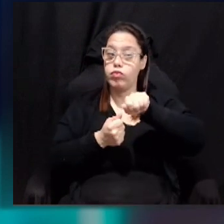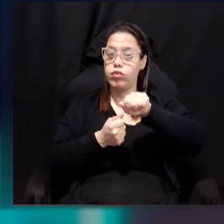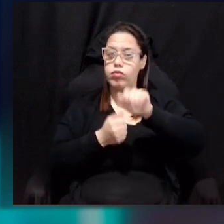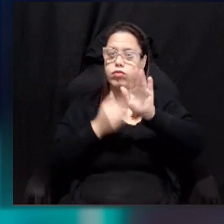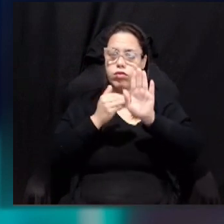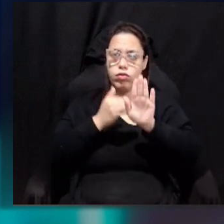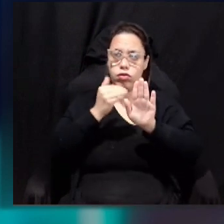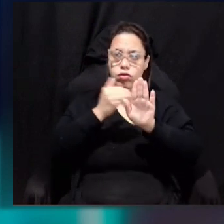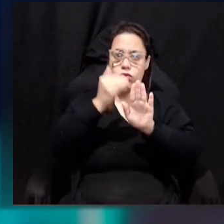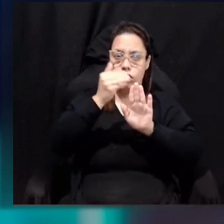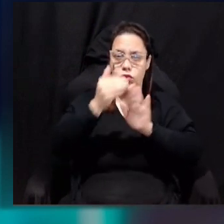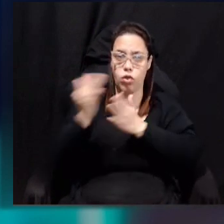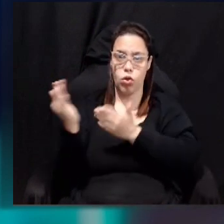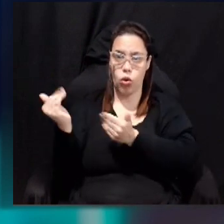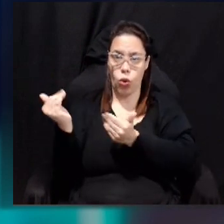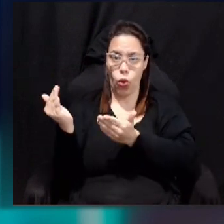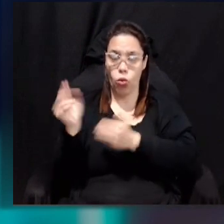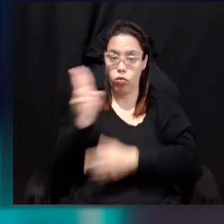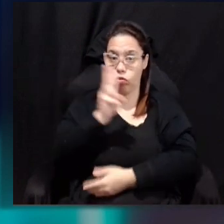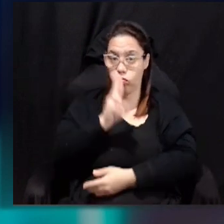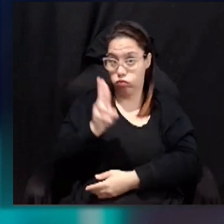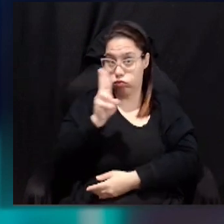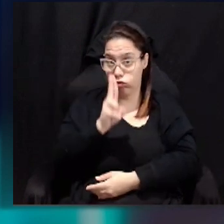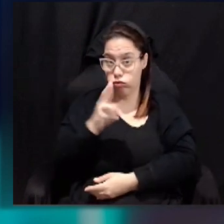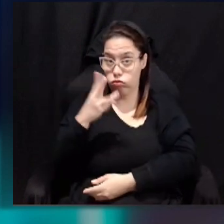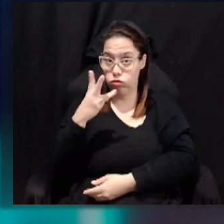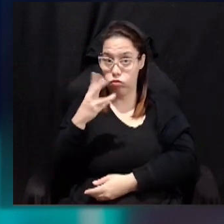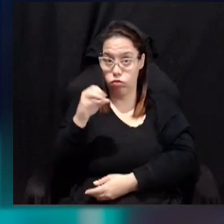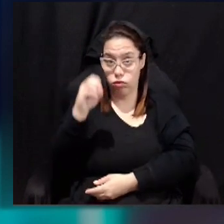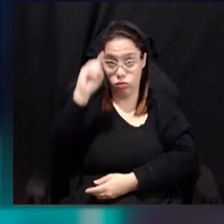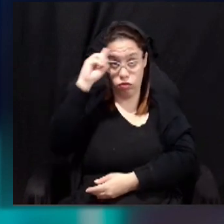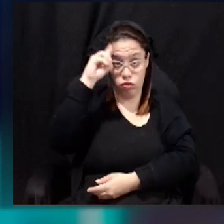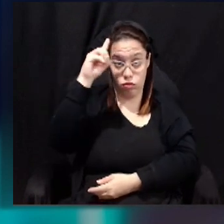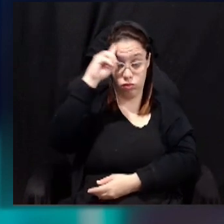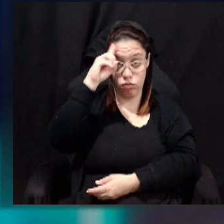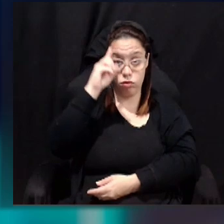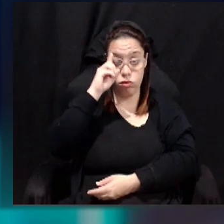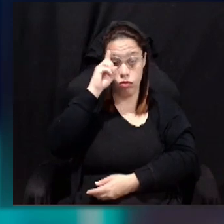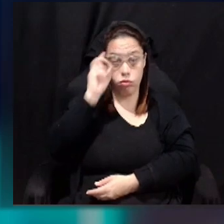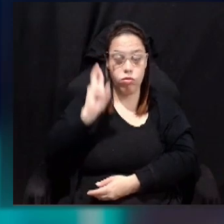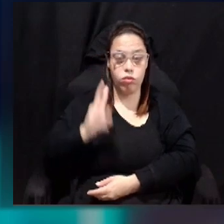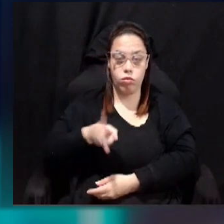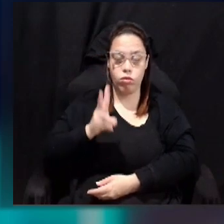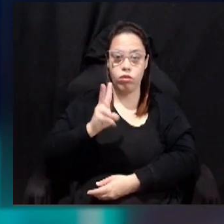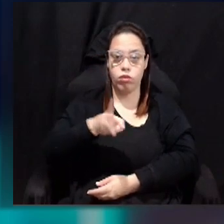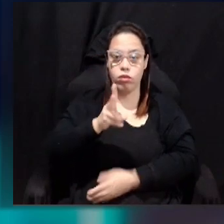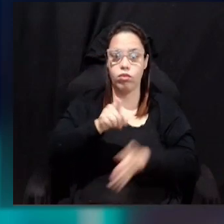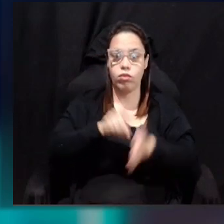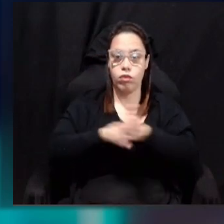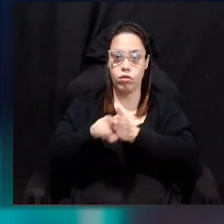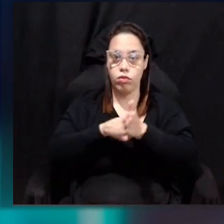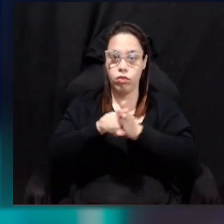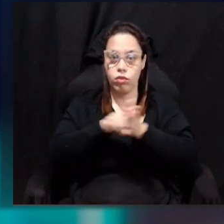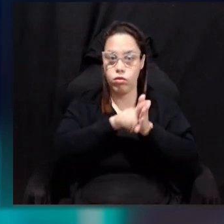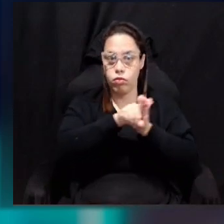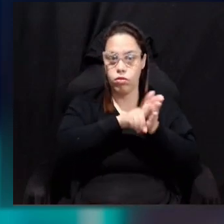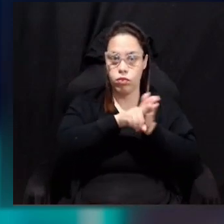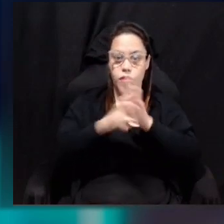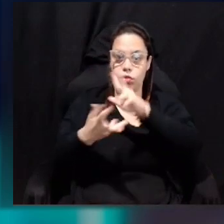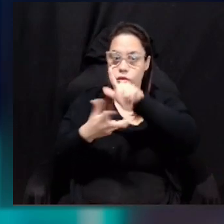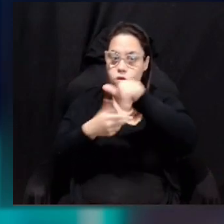jovens, o uso nos últimos 30 dias é considerado uso corrente nas pesquisas internacionais. Então vejam que nós temos